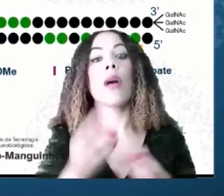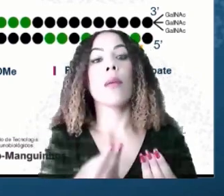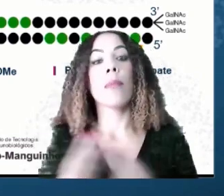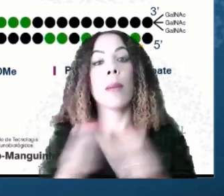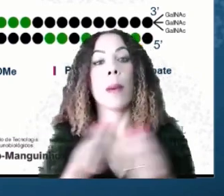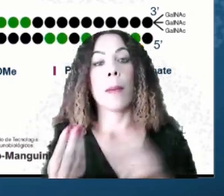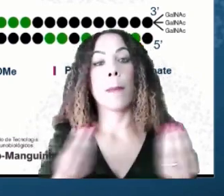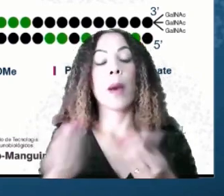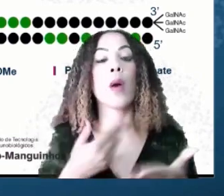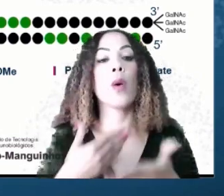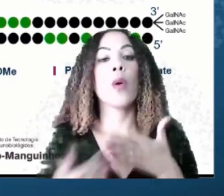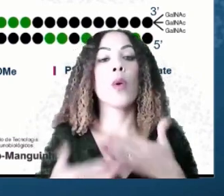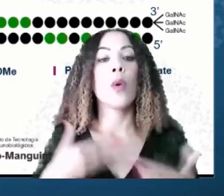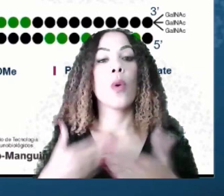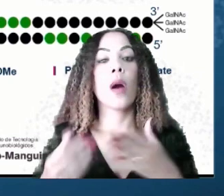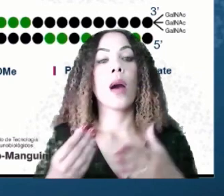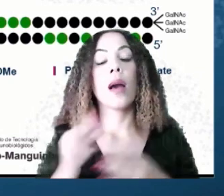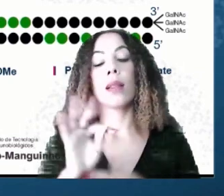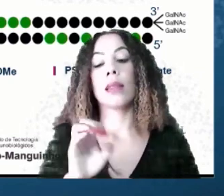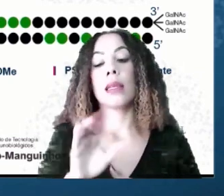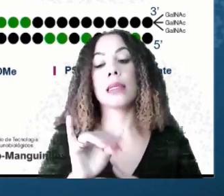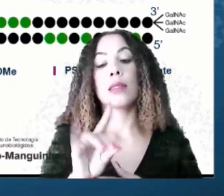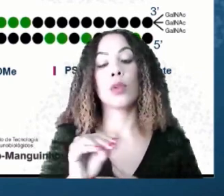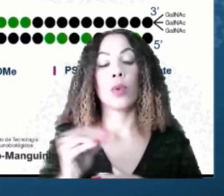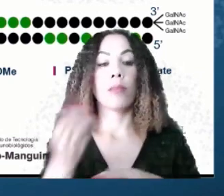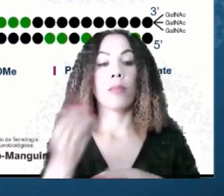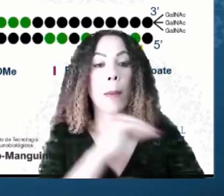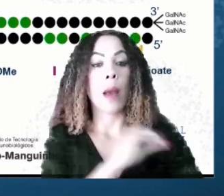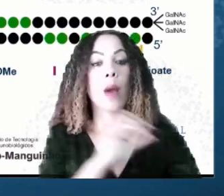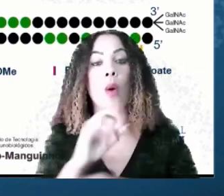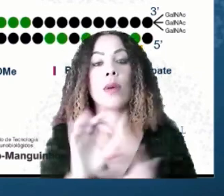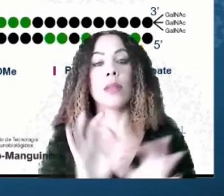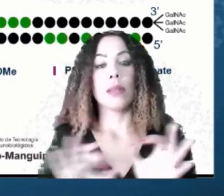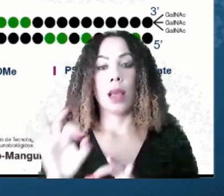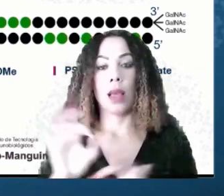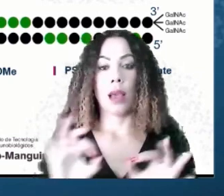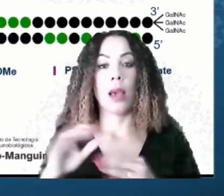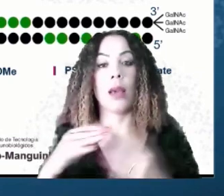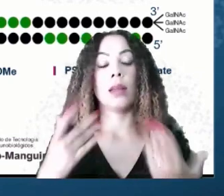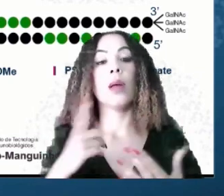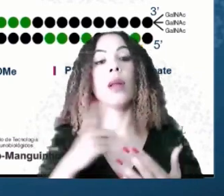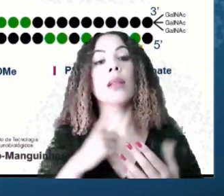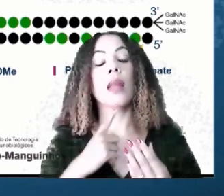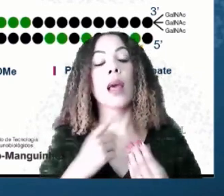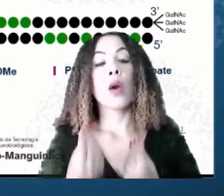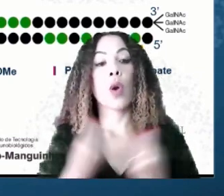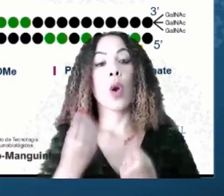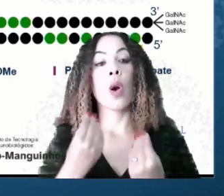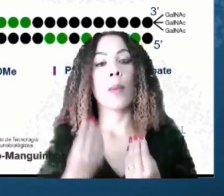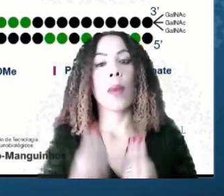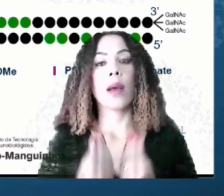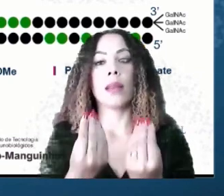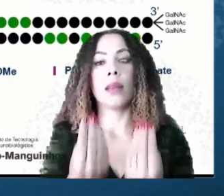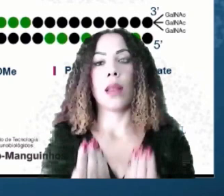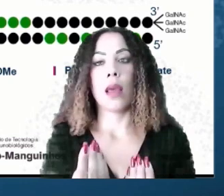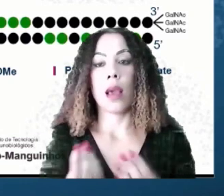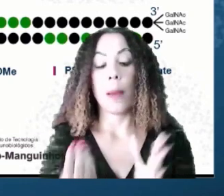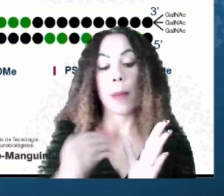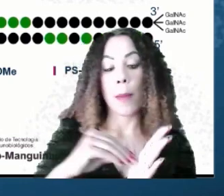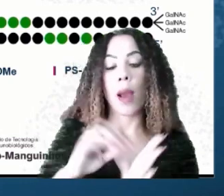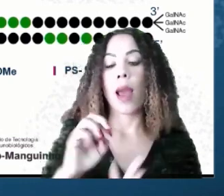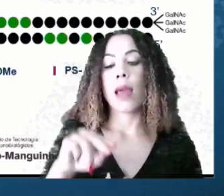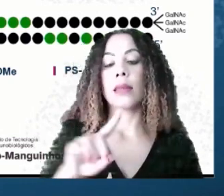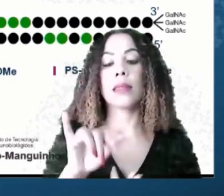distribuído em qualquer tecido ou célula. Então, tem um mecanismo de entrega para colocar a enzima dentro